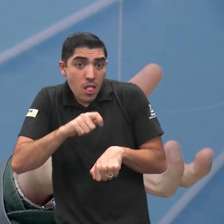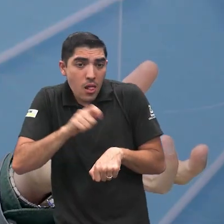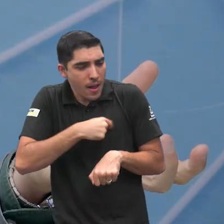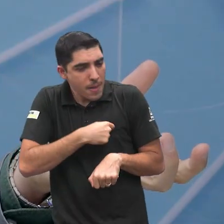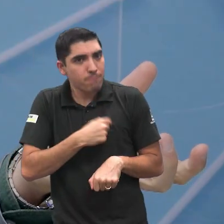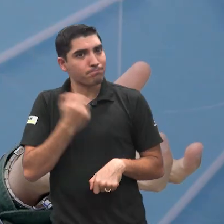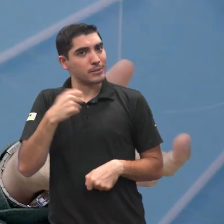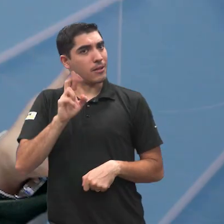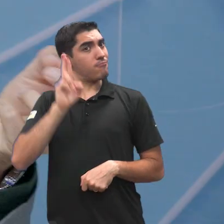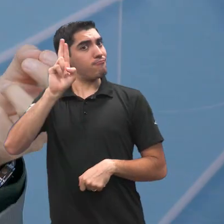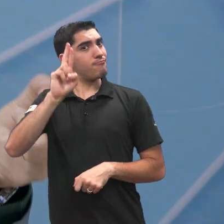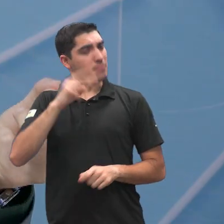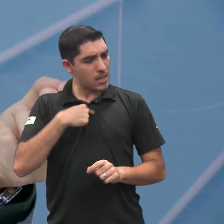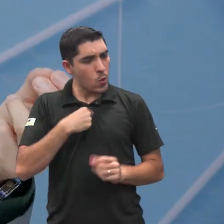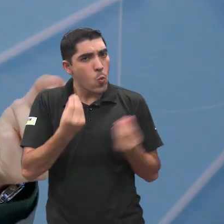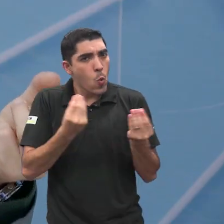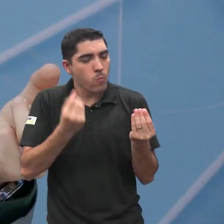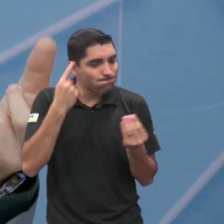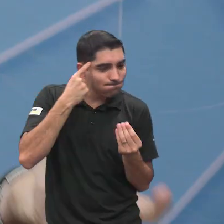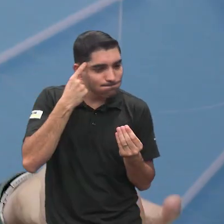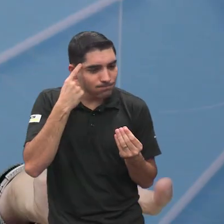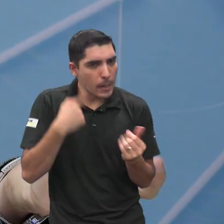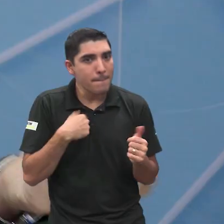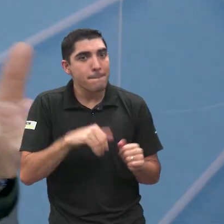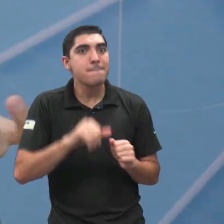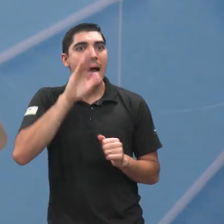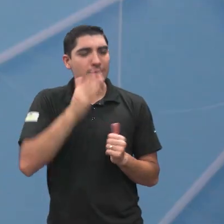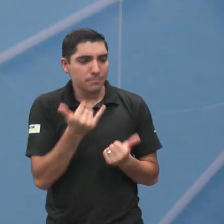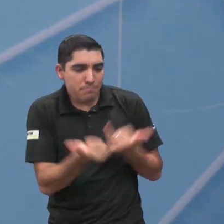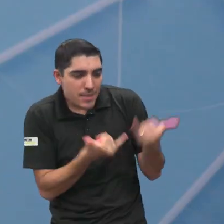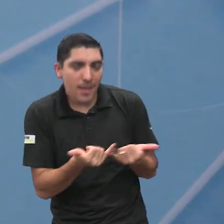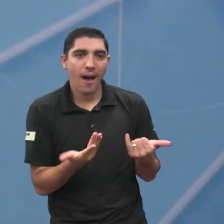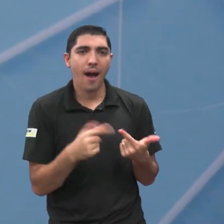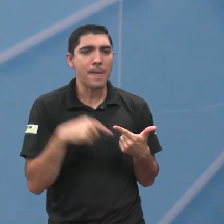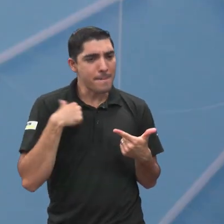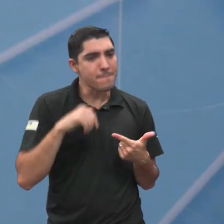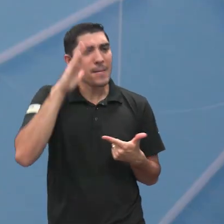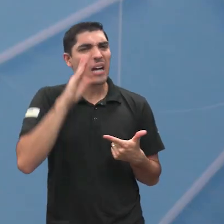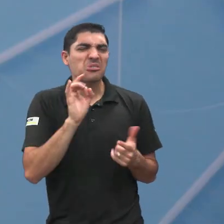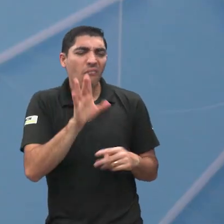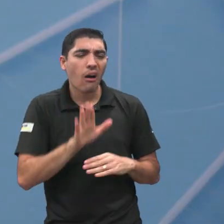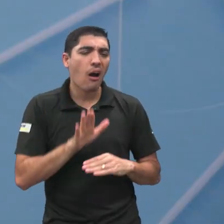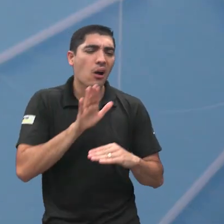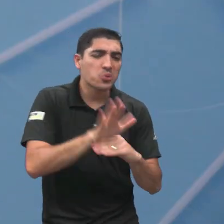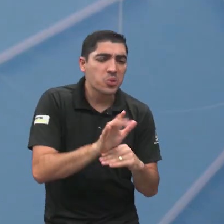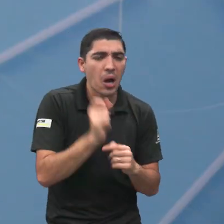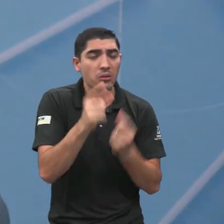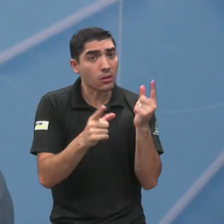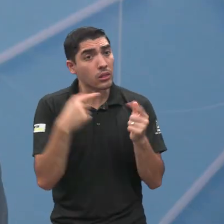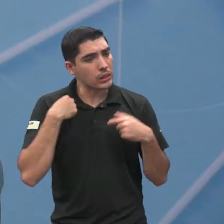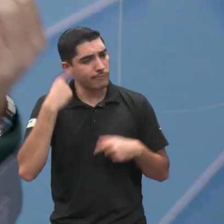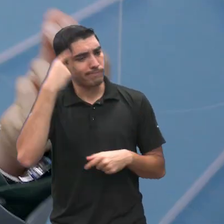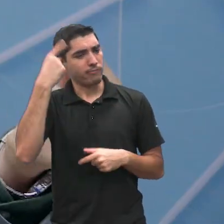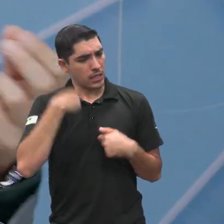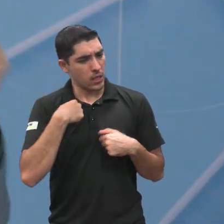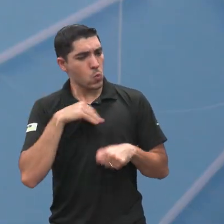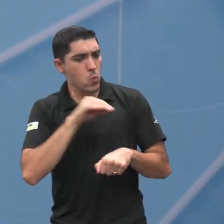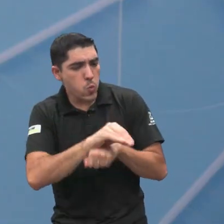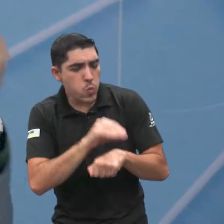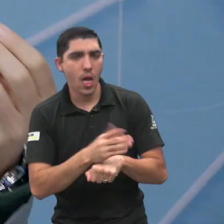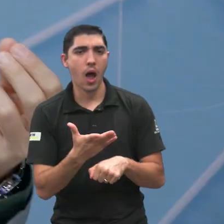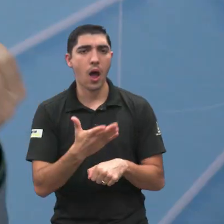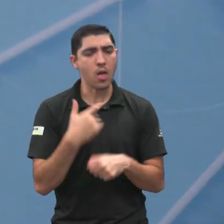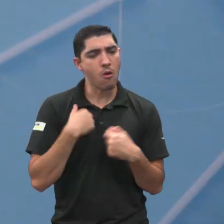mais responsável. Como que eu posso ir além apenas da cooperação? Será que eu posso cuidar? Será que eu posso buscar um pouco